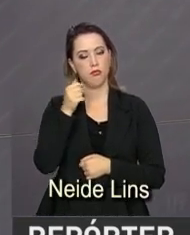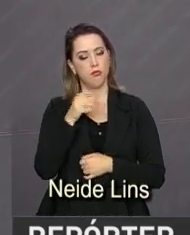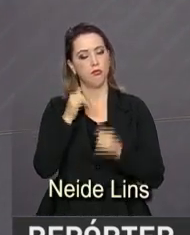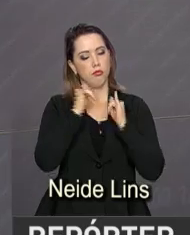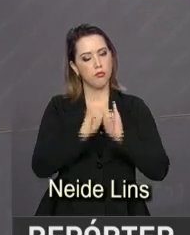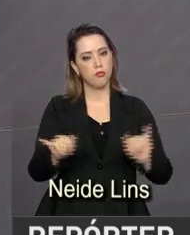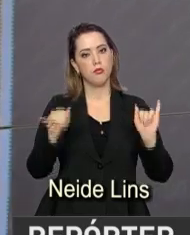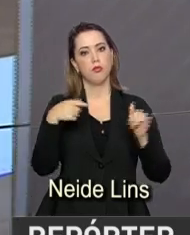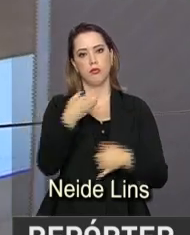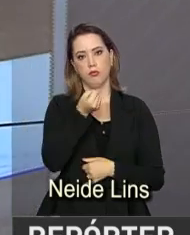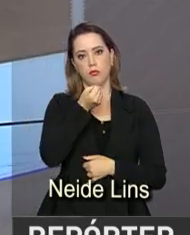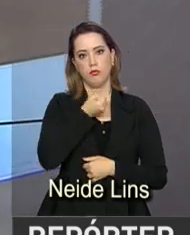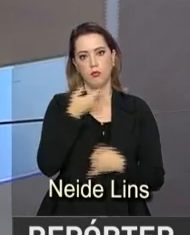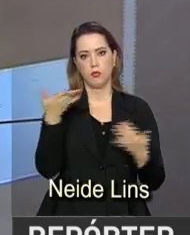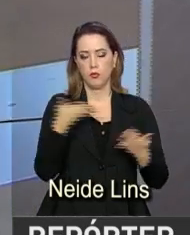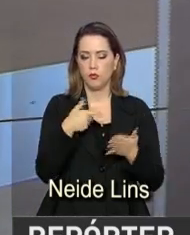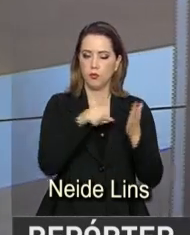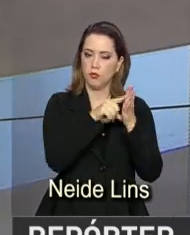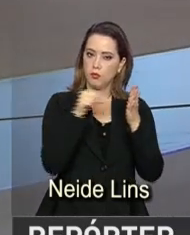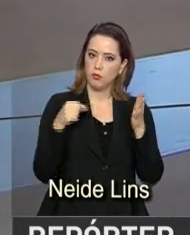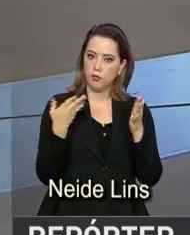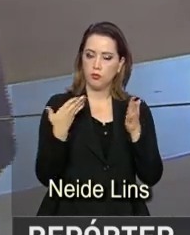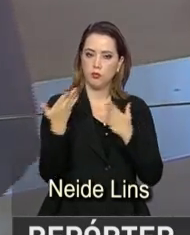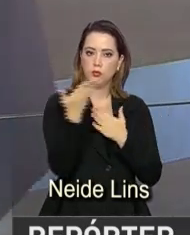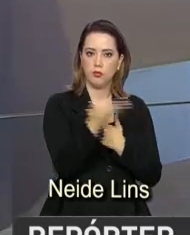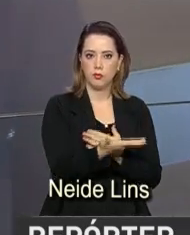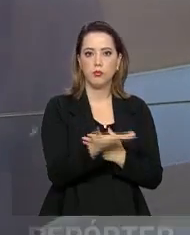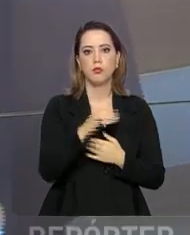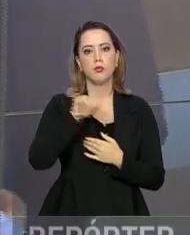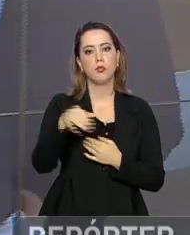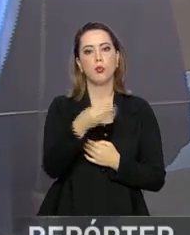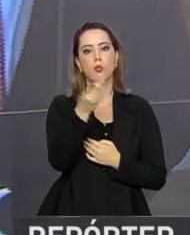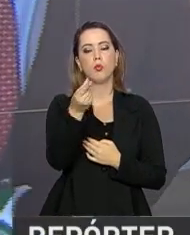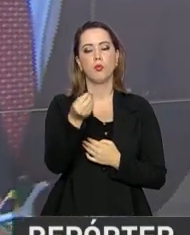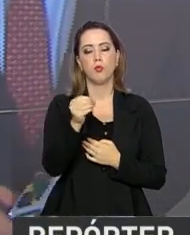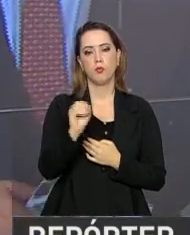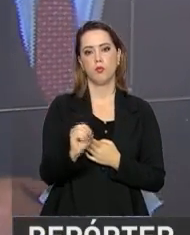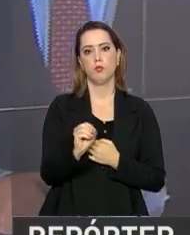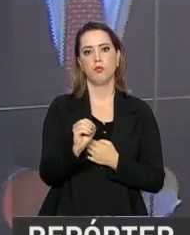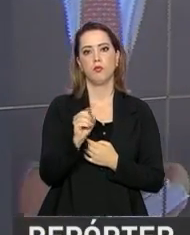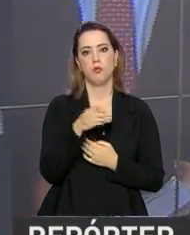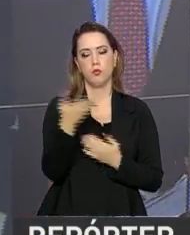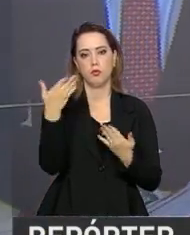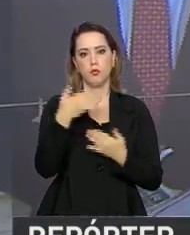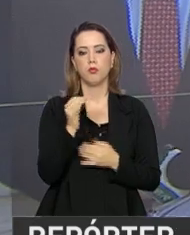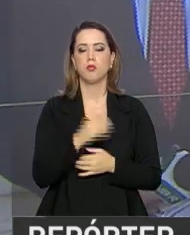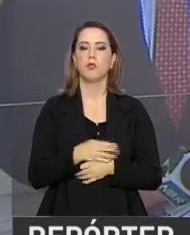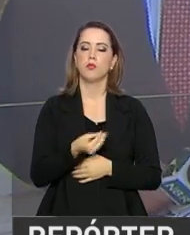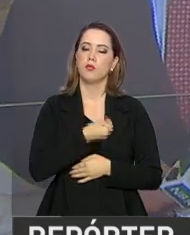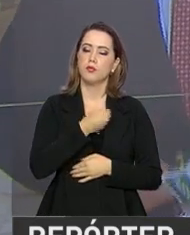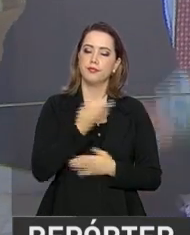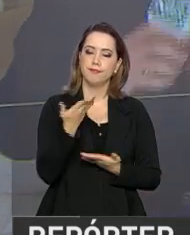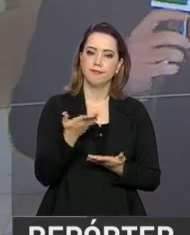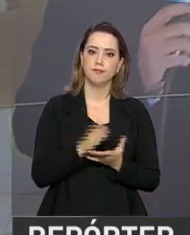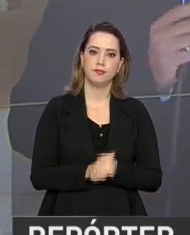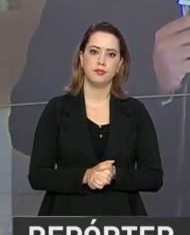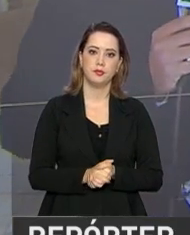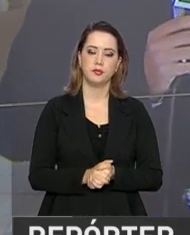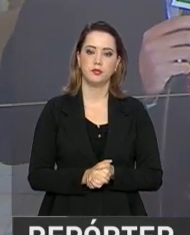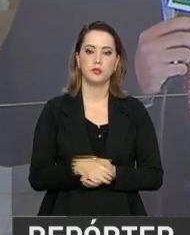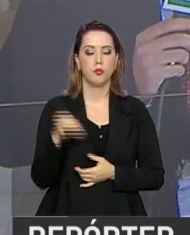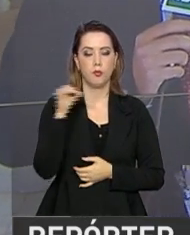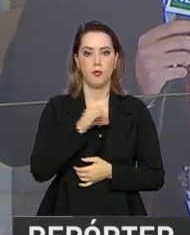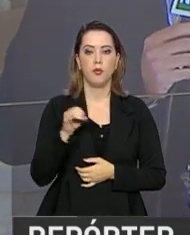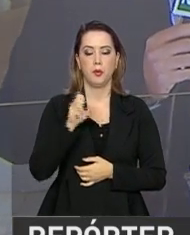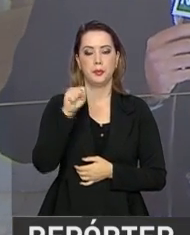agora a pouco no Palácio do Planalto e é para lá que nós vamos com o João Pedro Neto que tem as informações ao vivo Oi João Pedro Oi